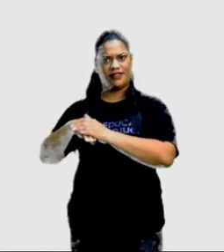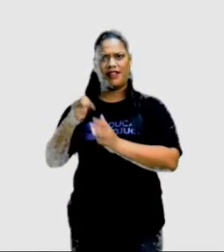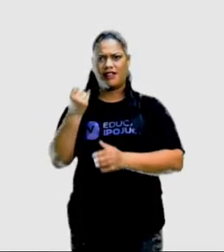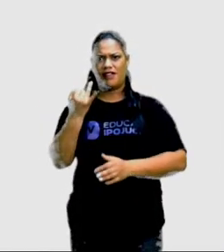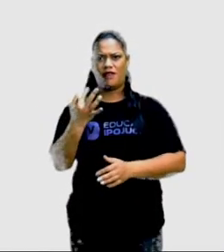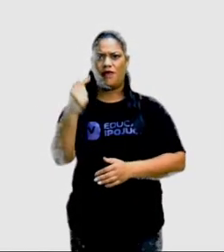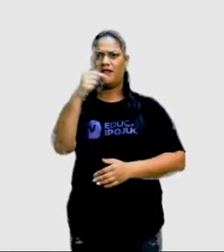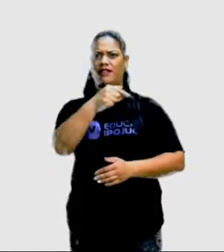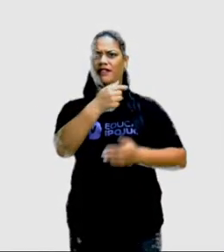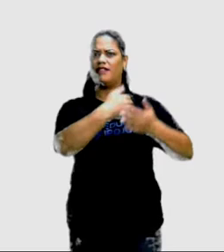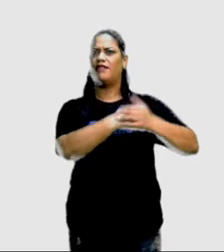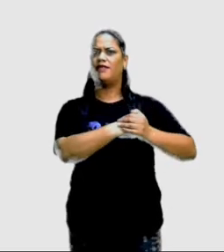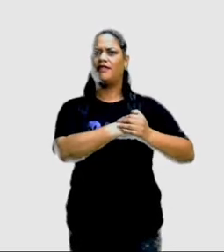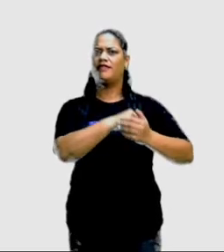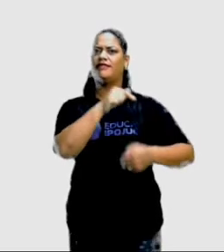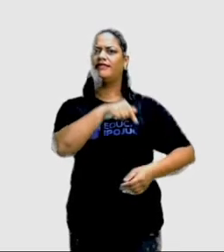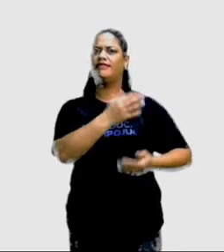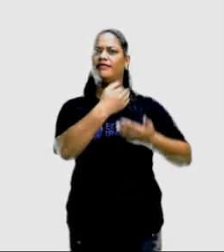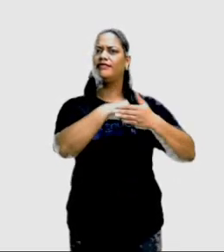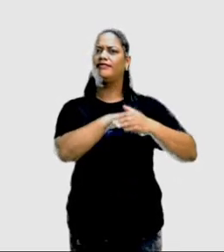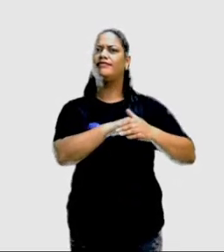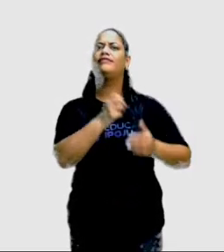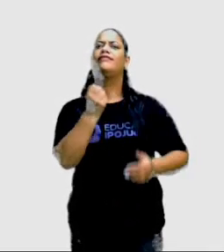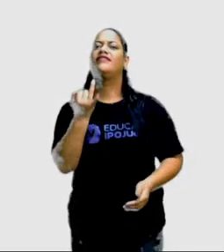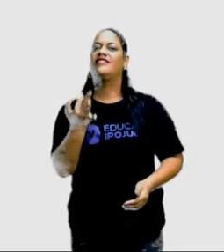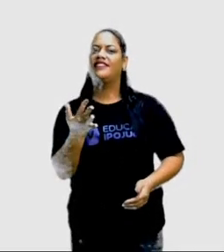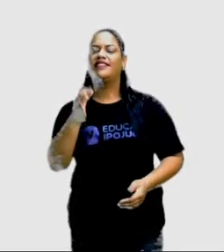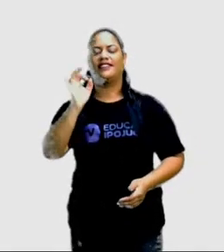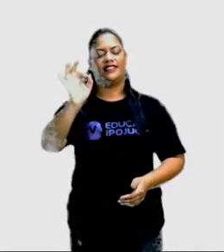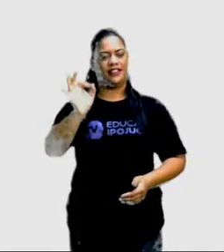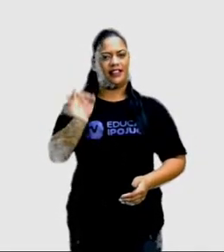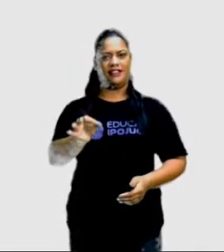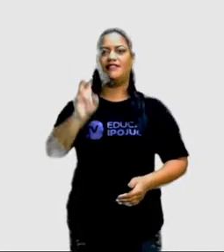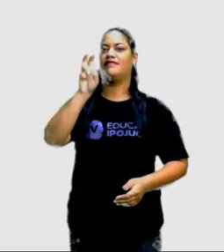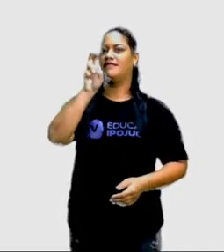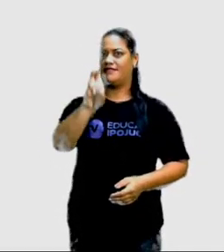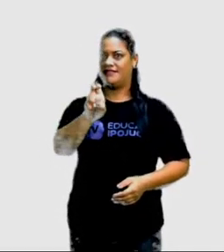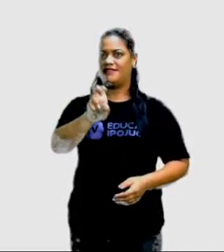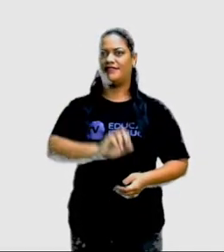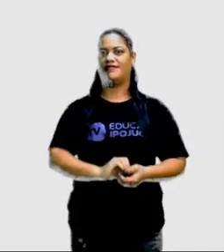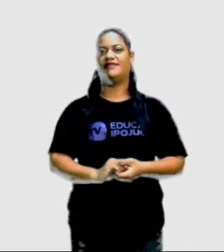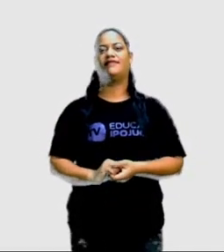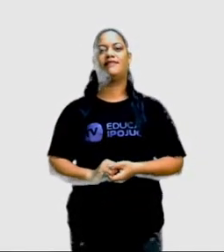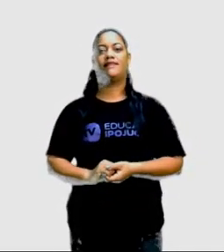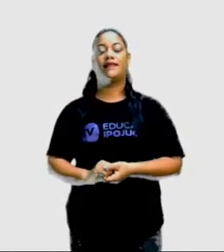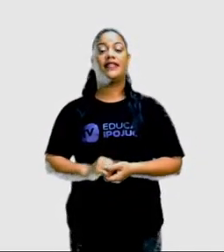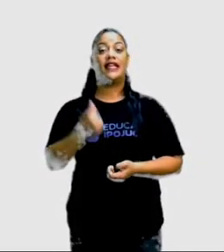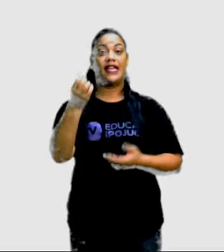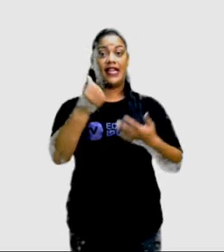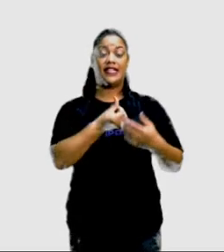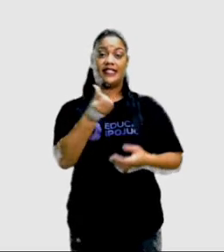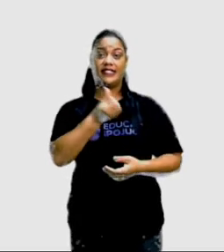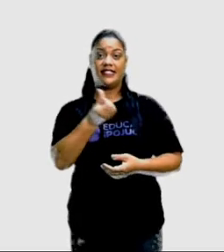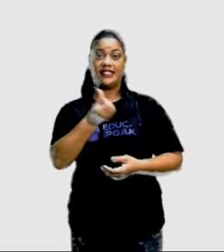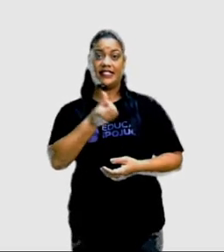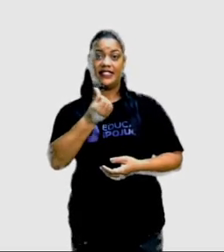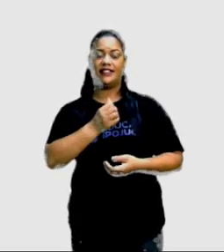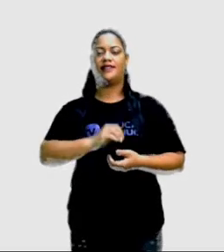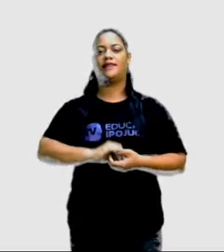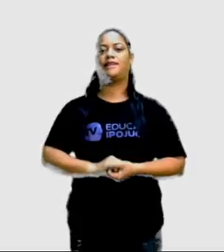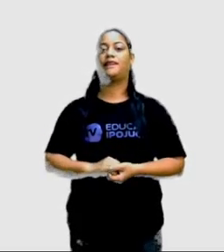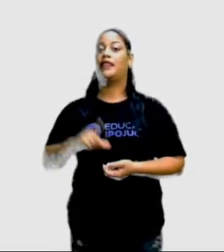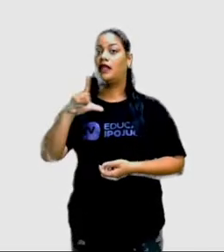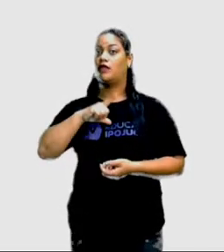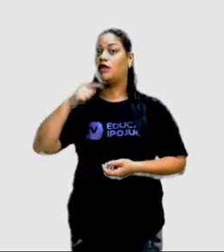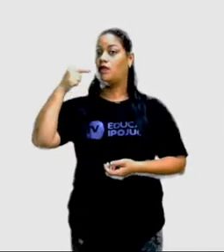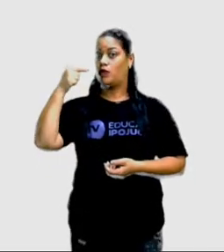quantas serão no bolso 2? É isso aí, 5 balas. A sexta maneira, eu tenho 2